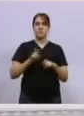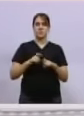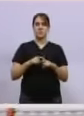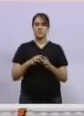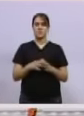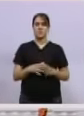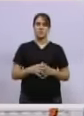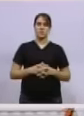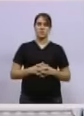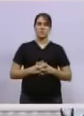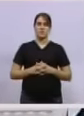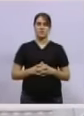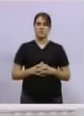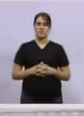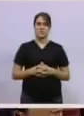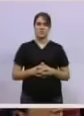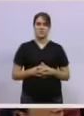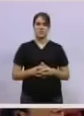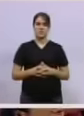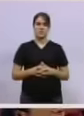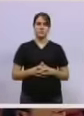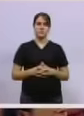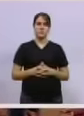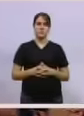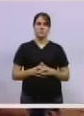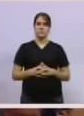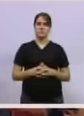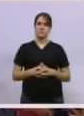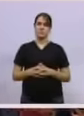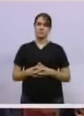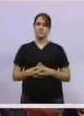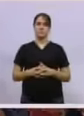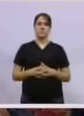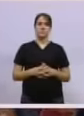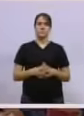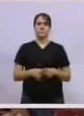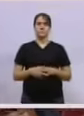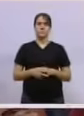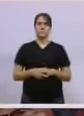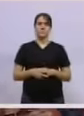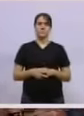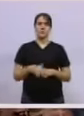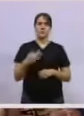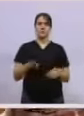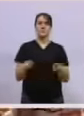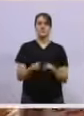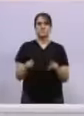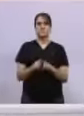do cultivo desta fé, pois só sabe o que se quer quem luta para